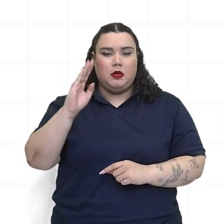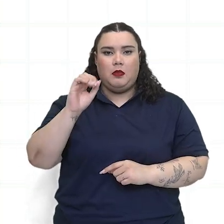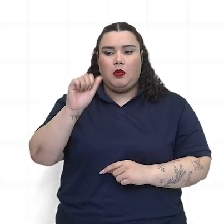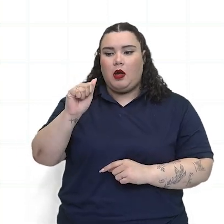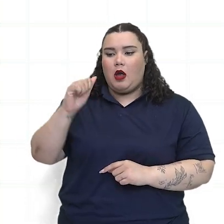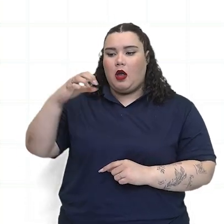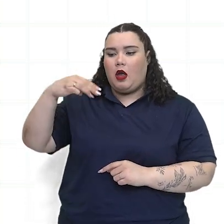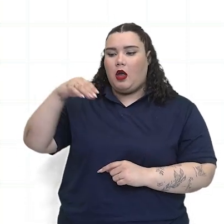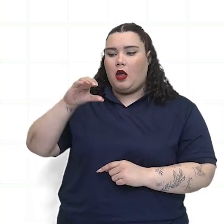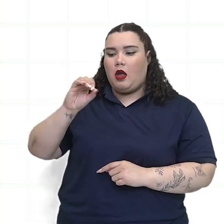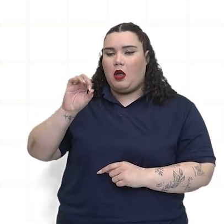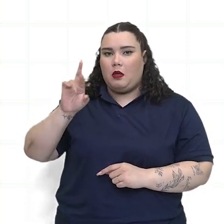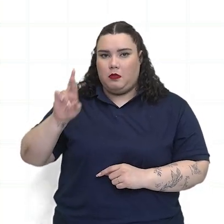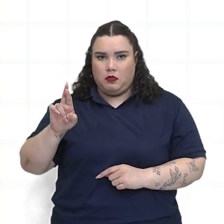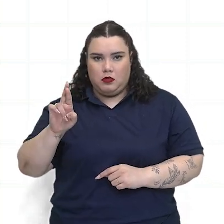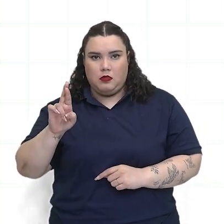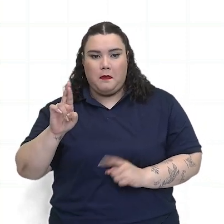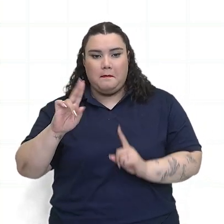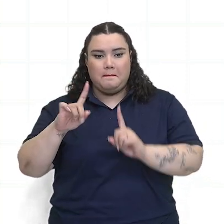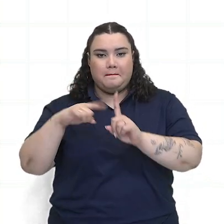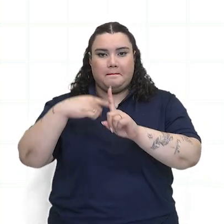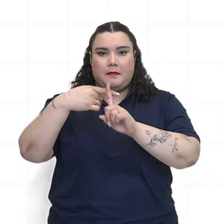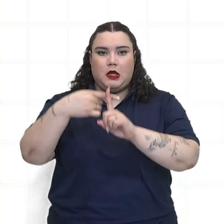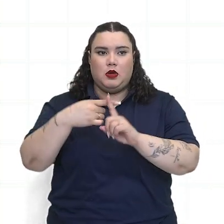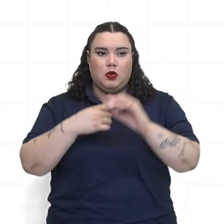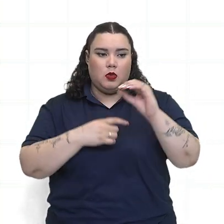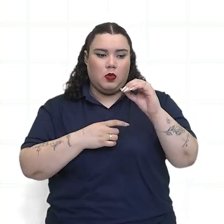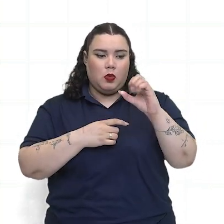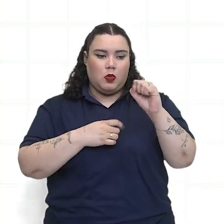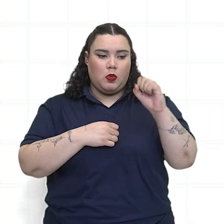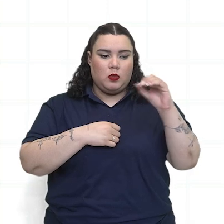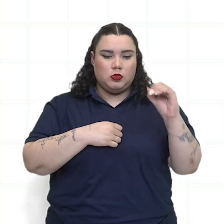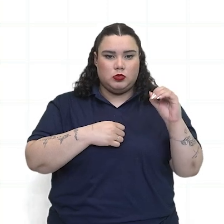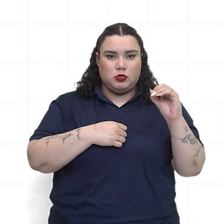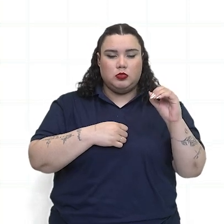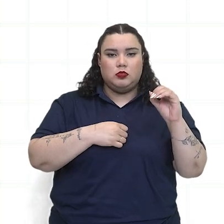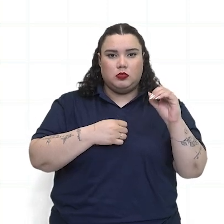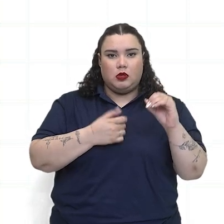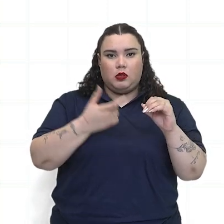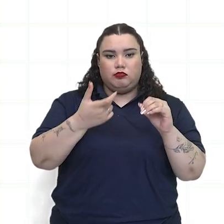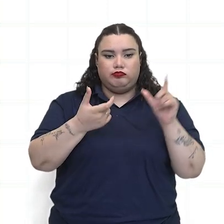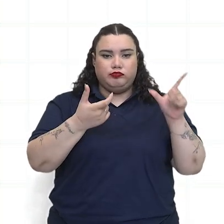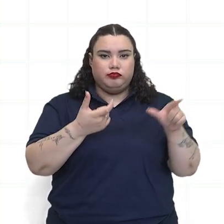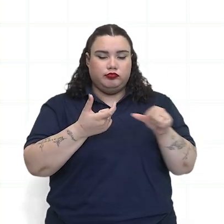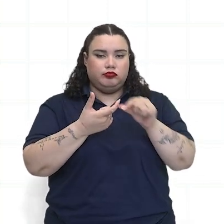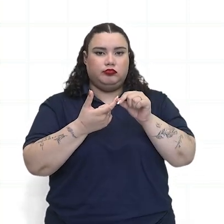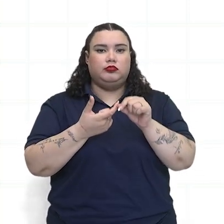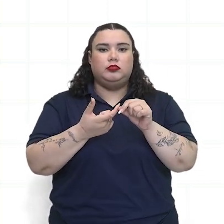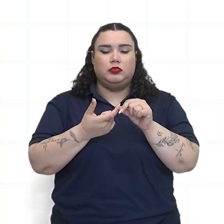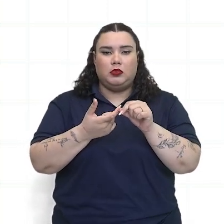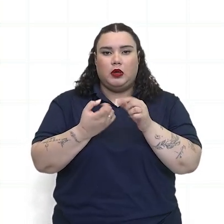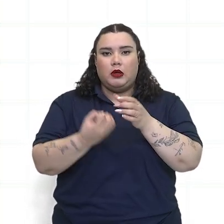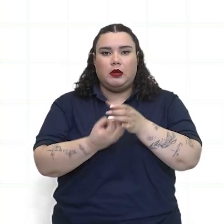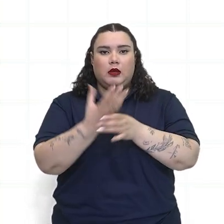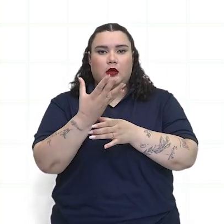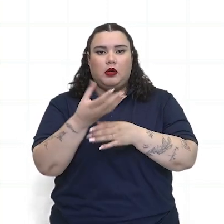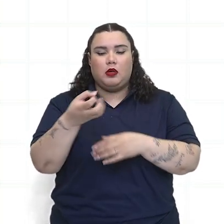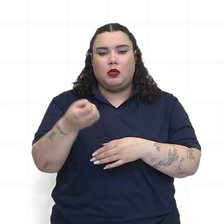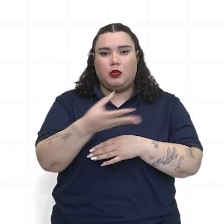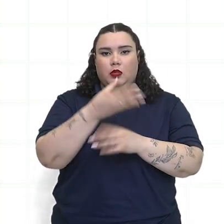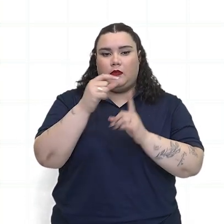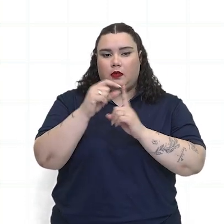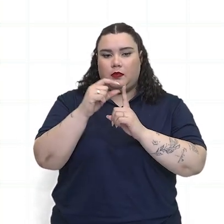amor. Quando eu acrescento este sufixo, oso, então eu